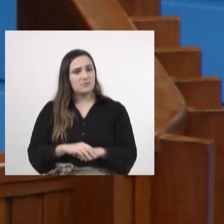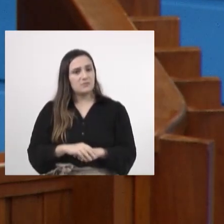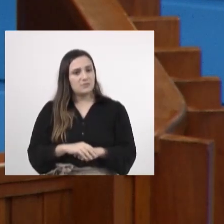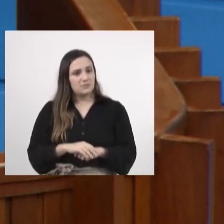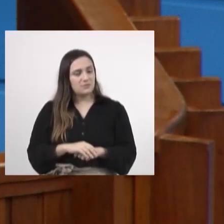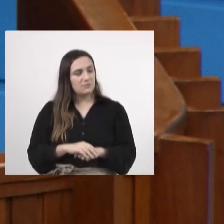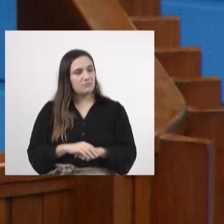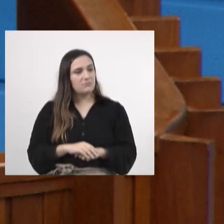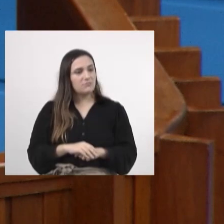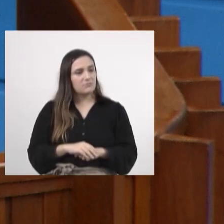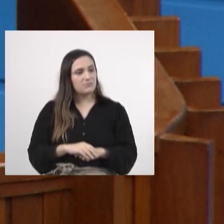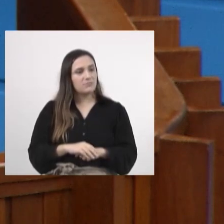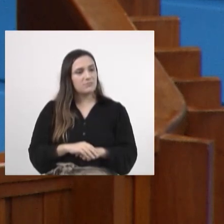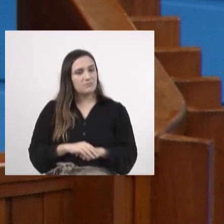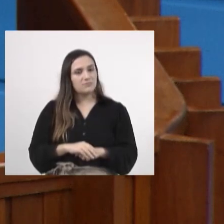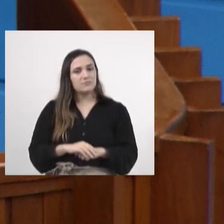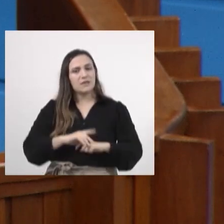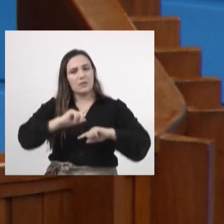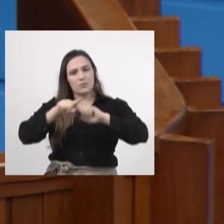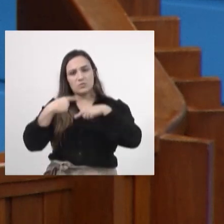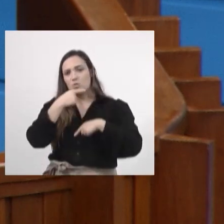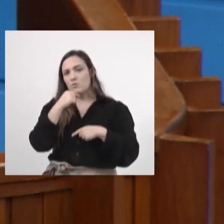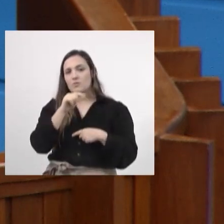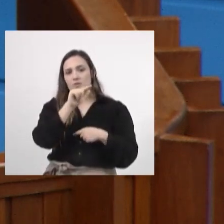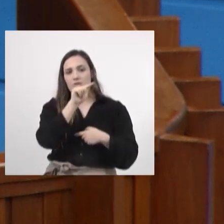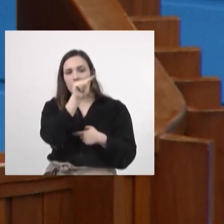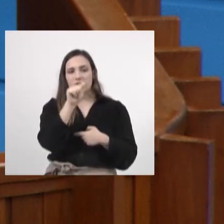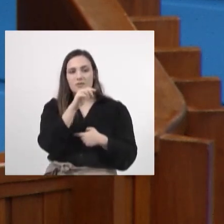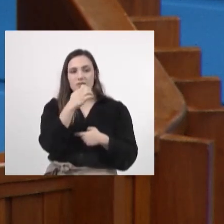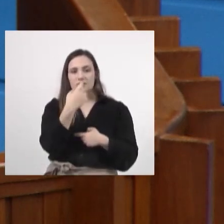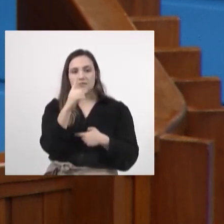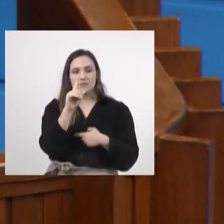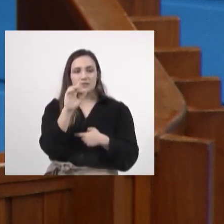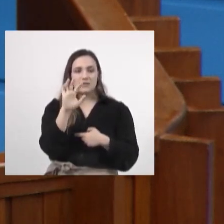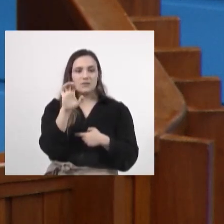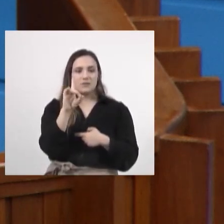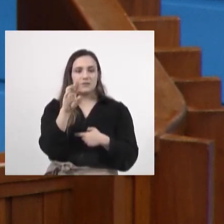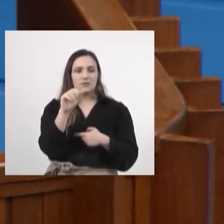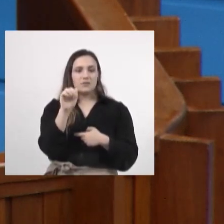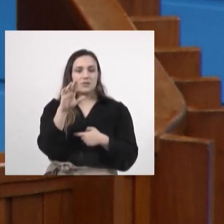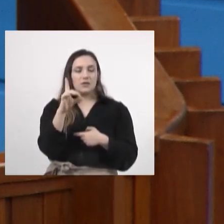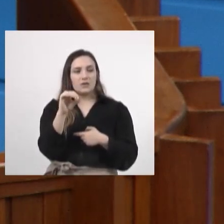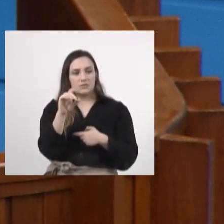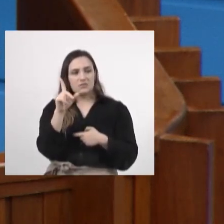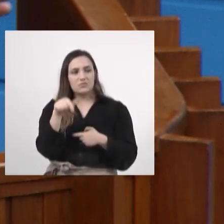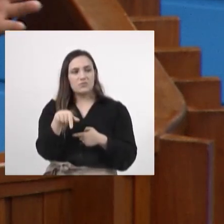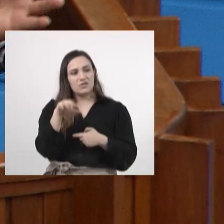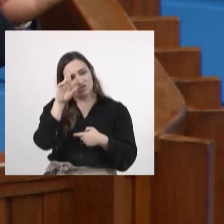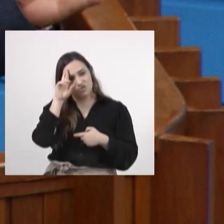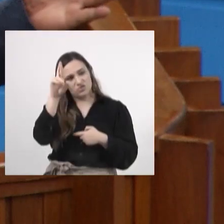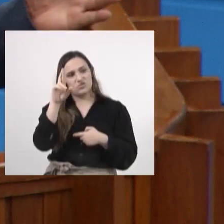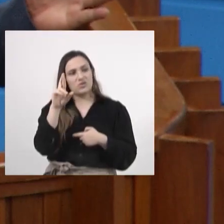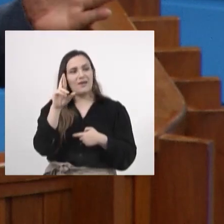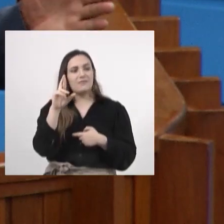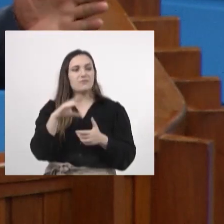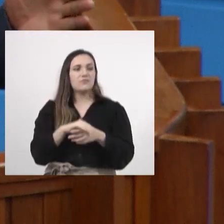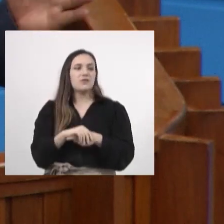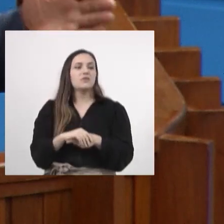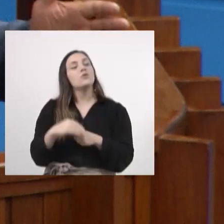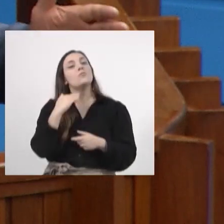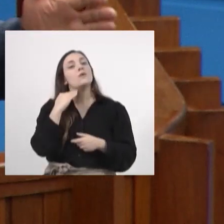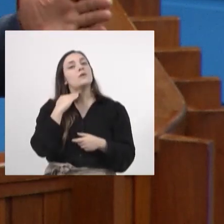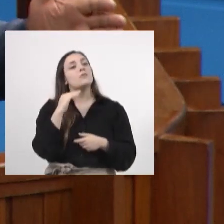através do Zé Eduardo, que era dono do banco HSBC, que perdeu o banco, fez um decreto,